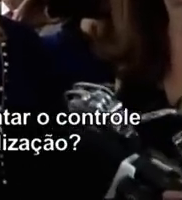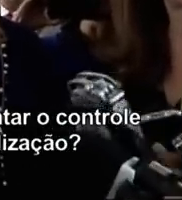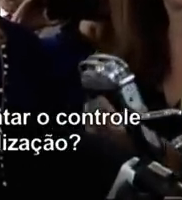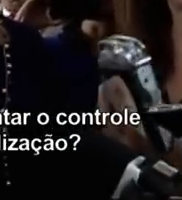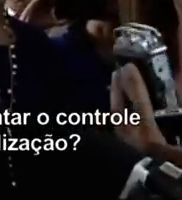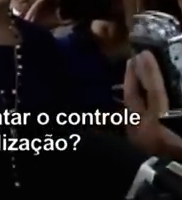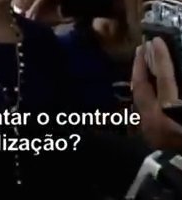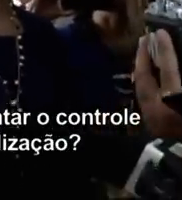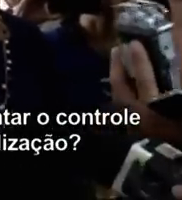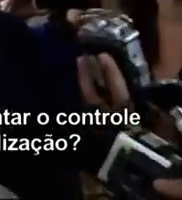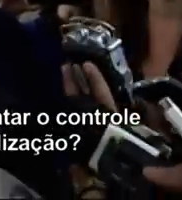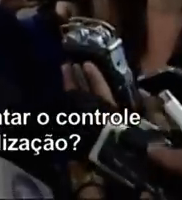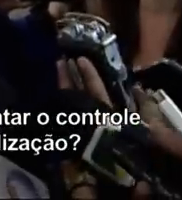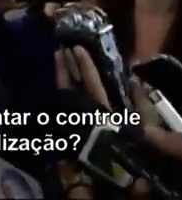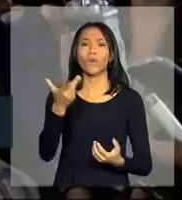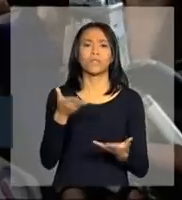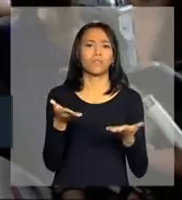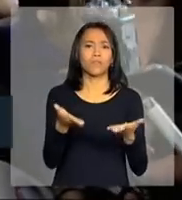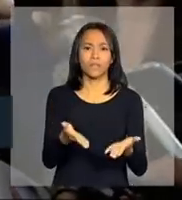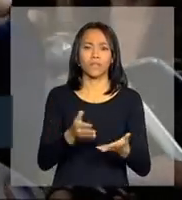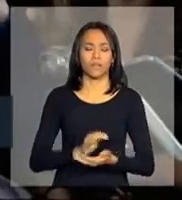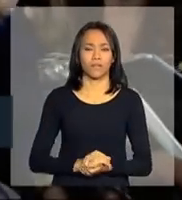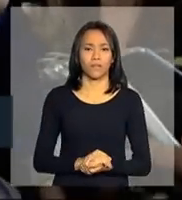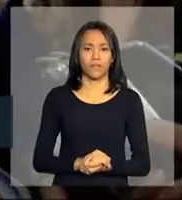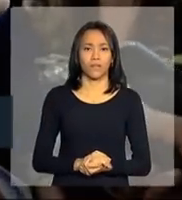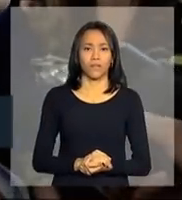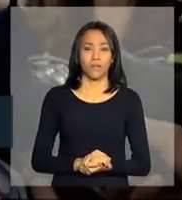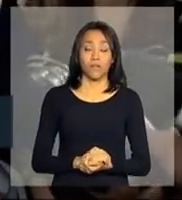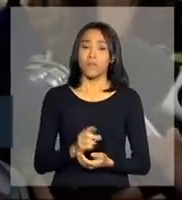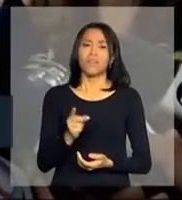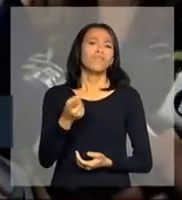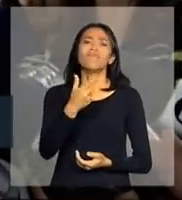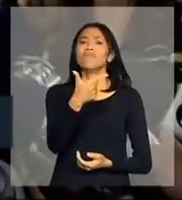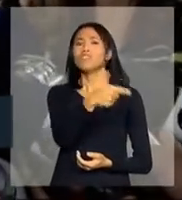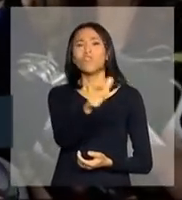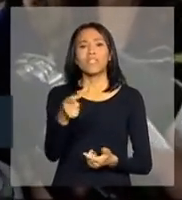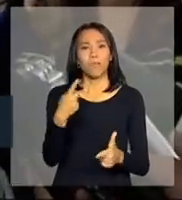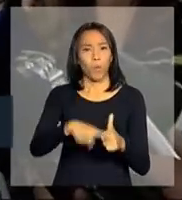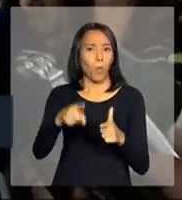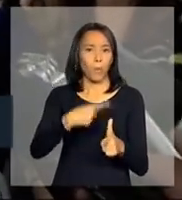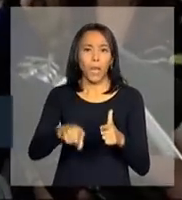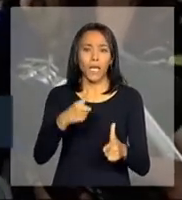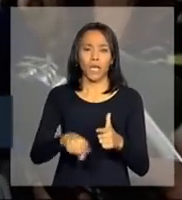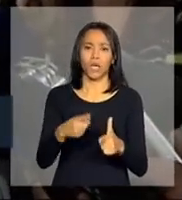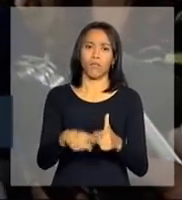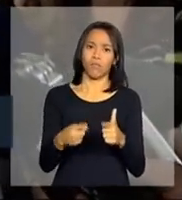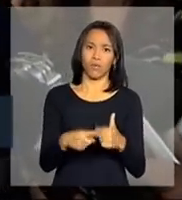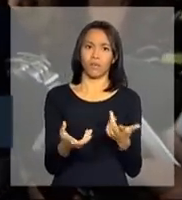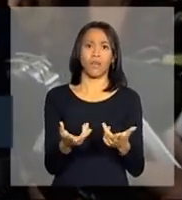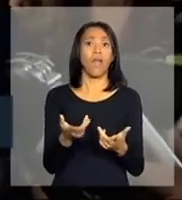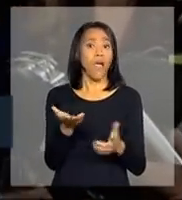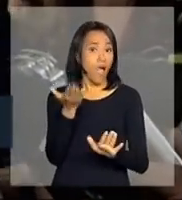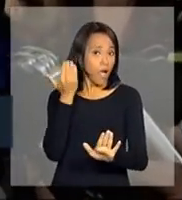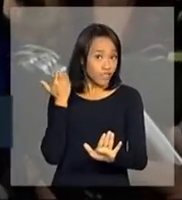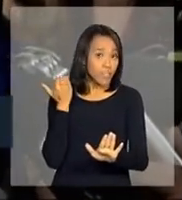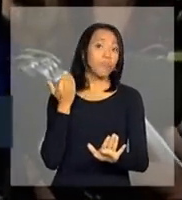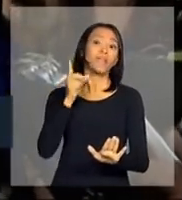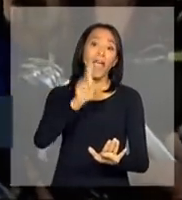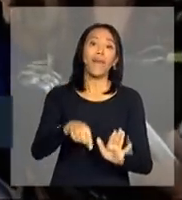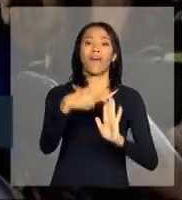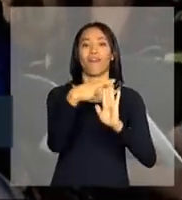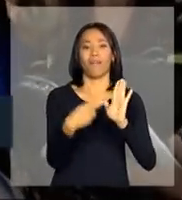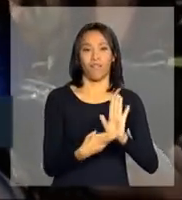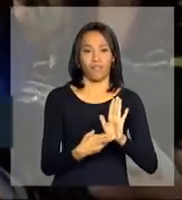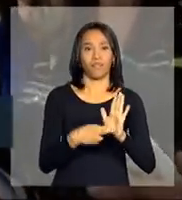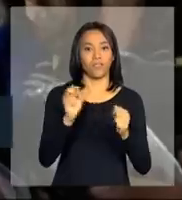Vai aumentar o controle de qualidade, vai aumentar a fiscalização? Mas não tem problema de controle de qualidade. Esta era a realidade, esta foi a regra